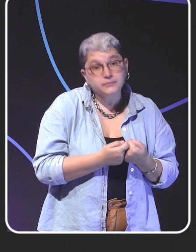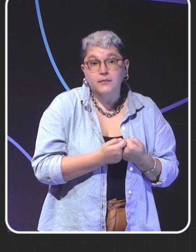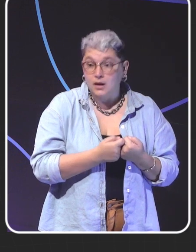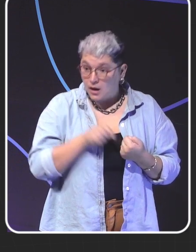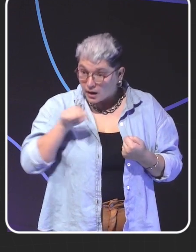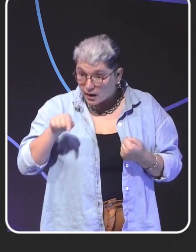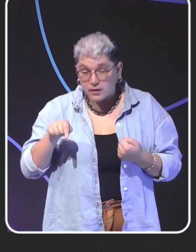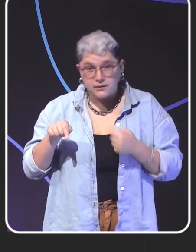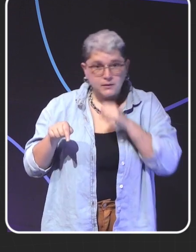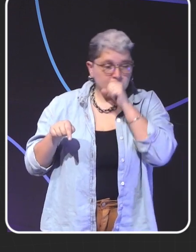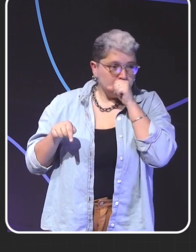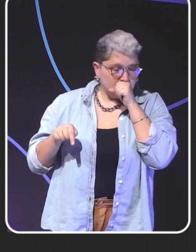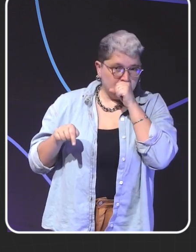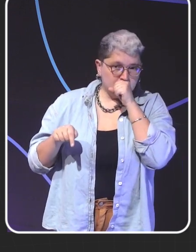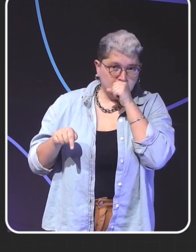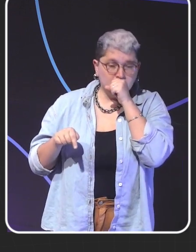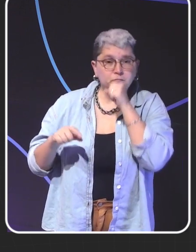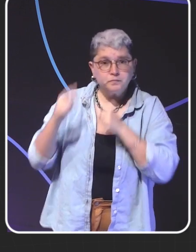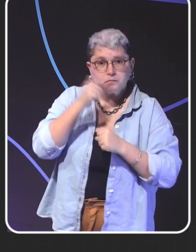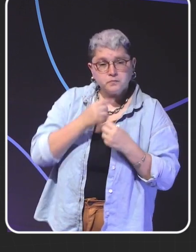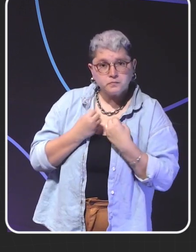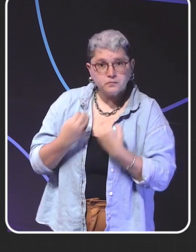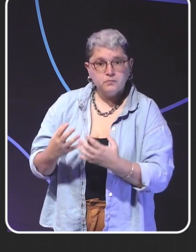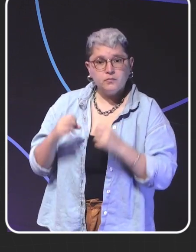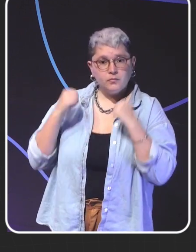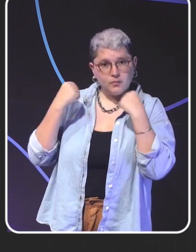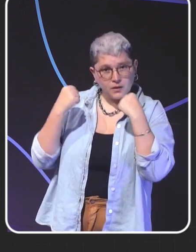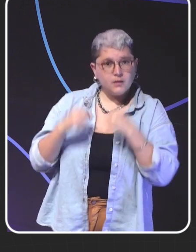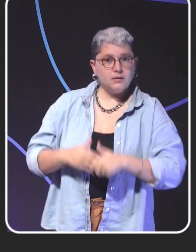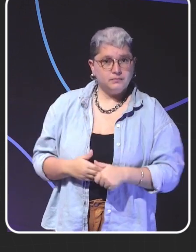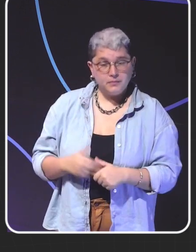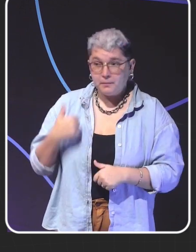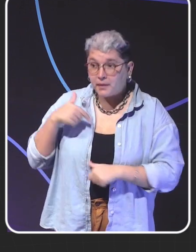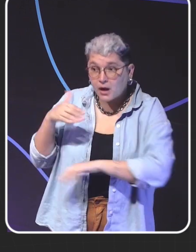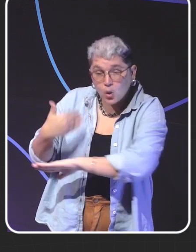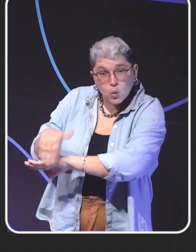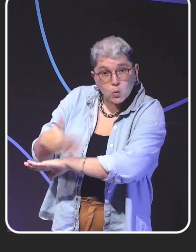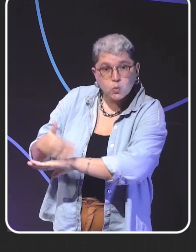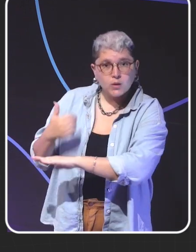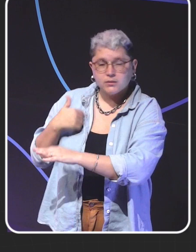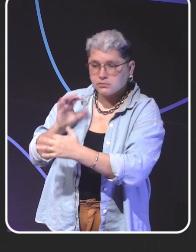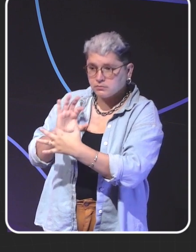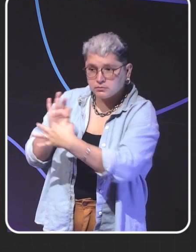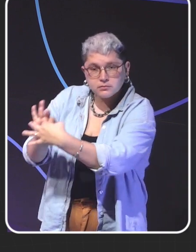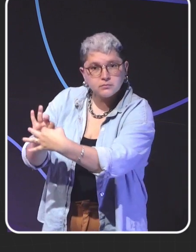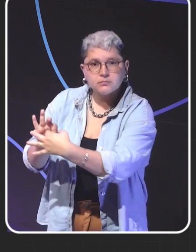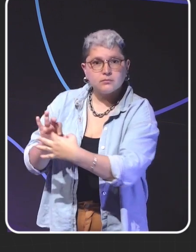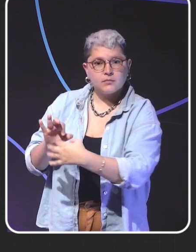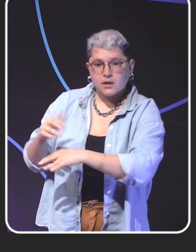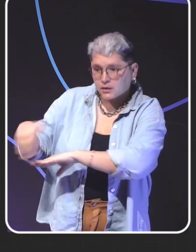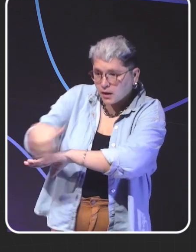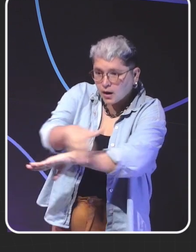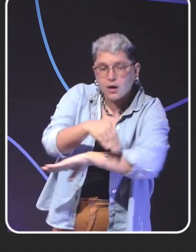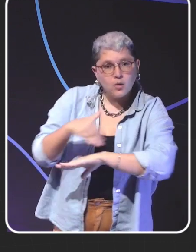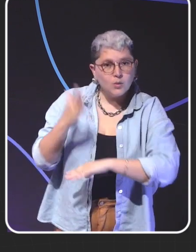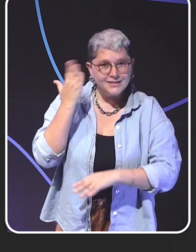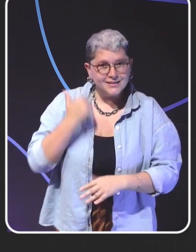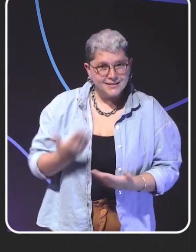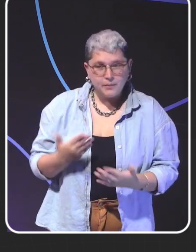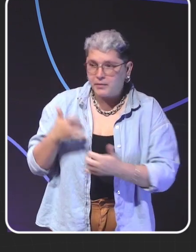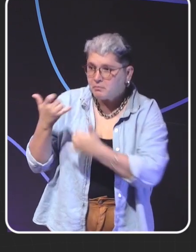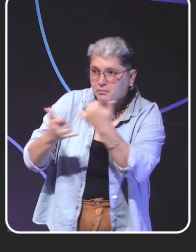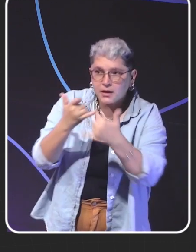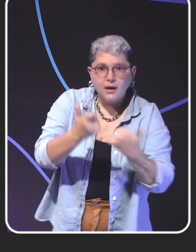Go propiciou atividade física, as pessoas irem para a rua, ter uma conexão novamente com a rua mesmo, a brincadeira de